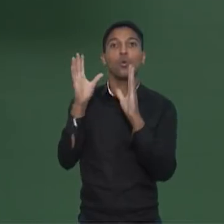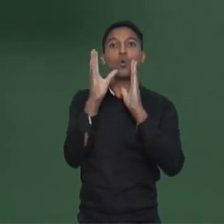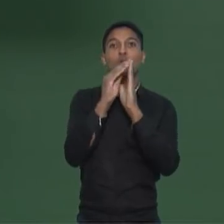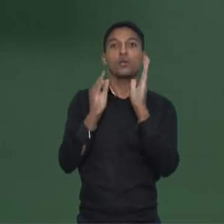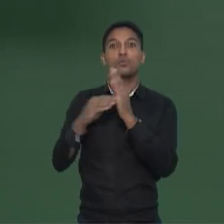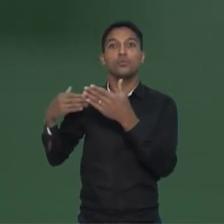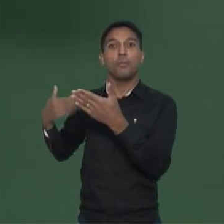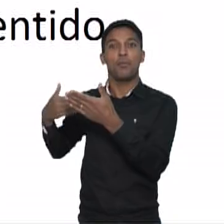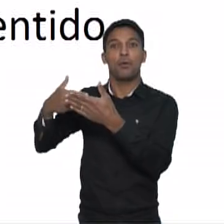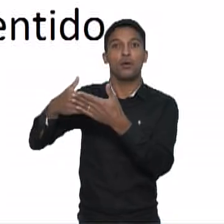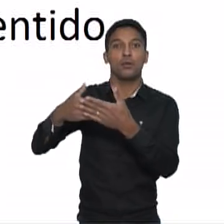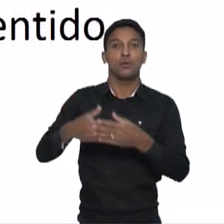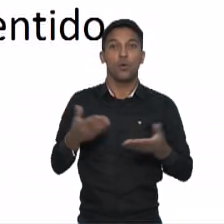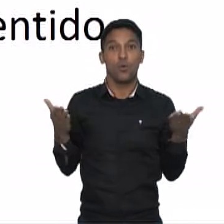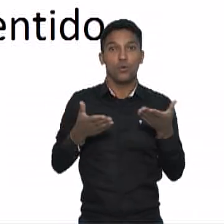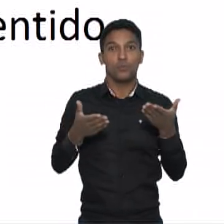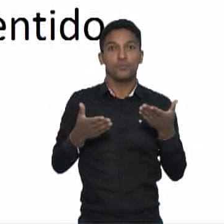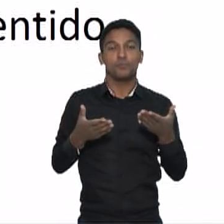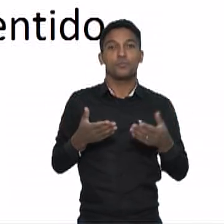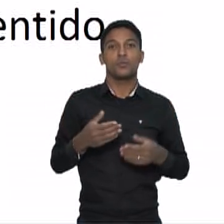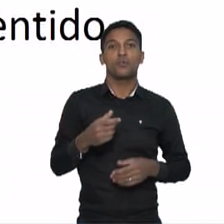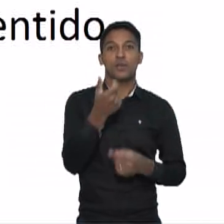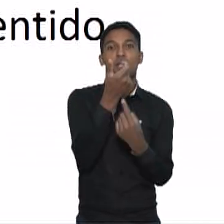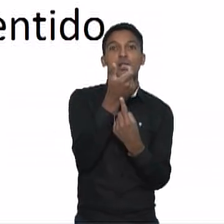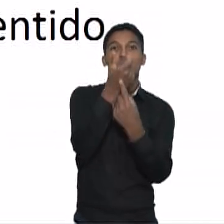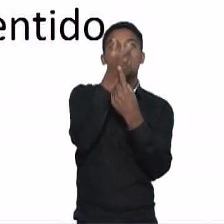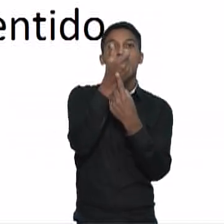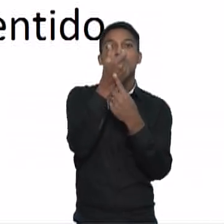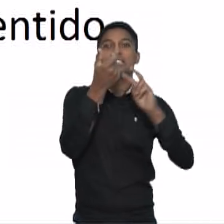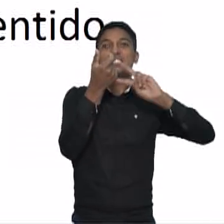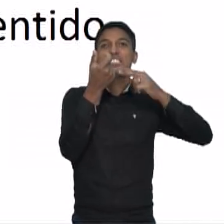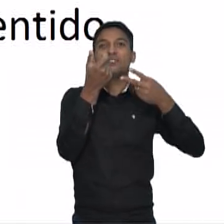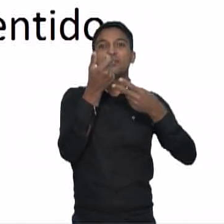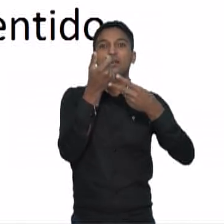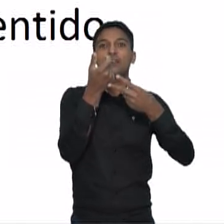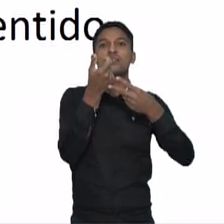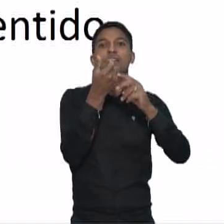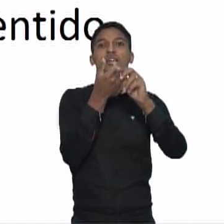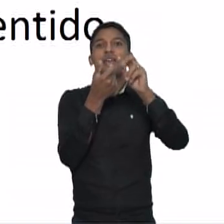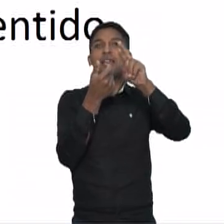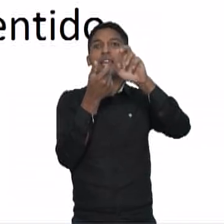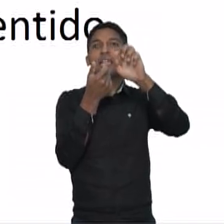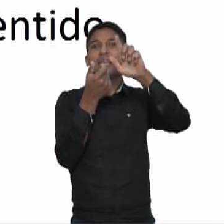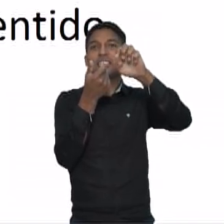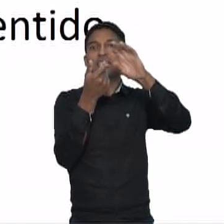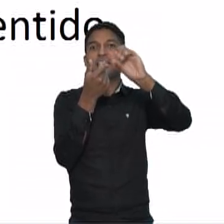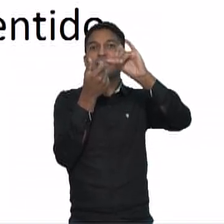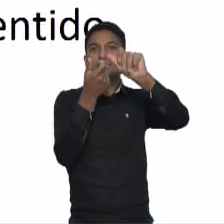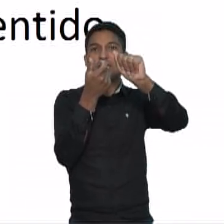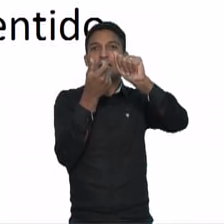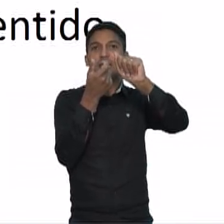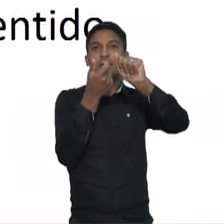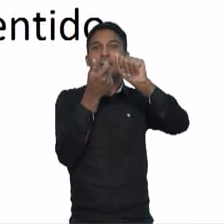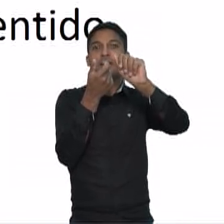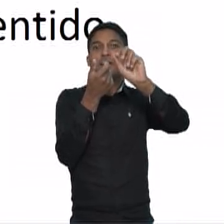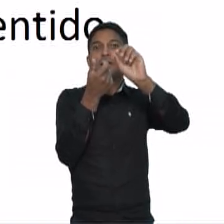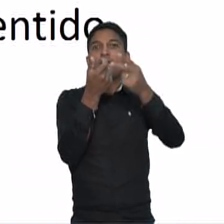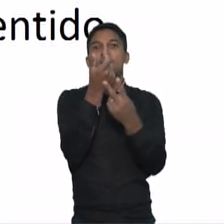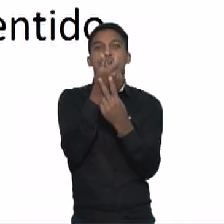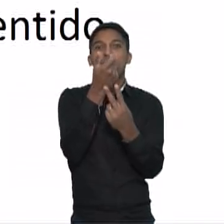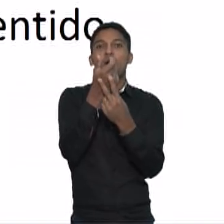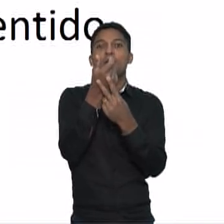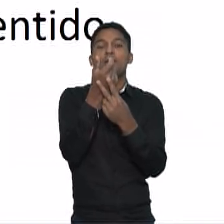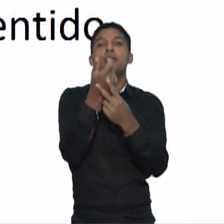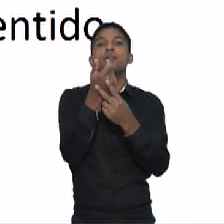Regência verbal é a relação entre os verbos e seus complementos. O verbo significativo é o termo regente.